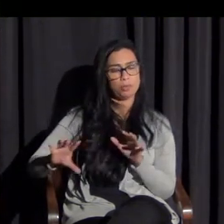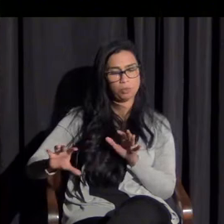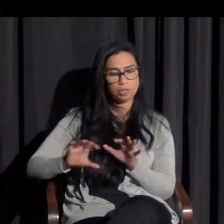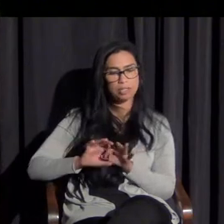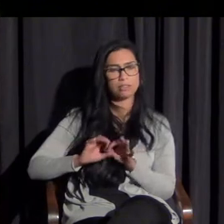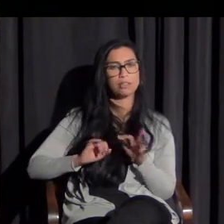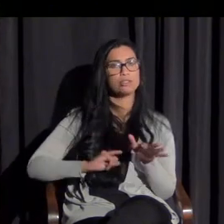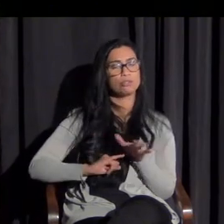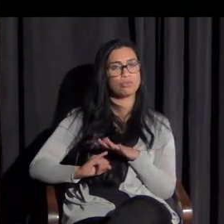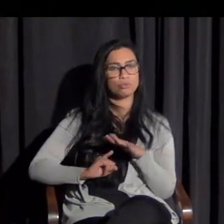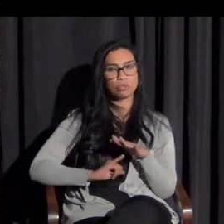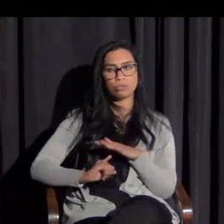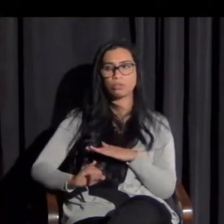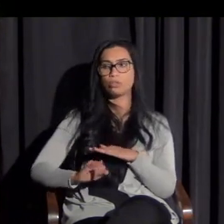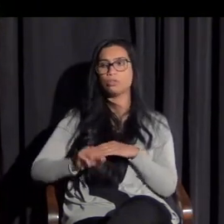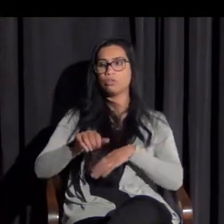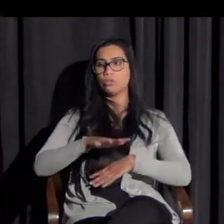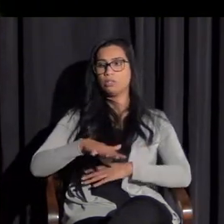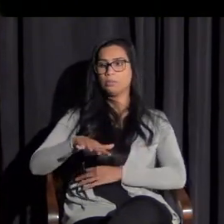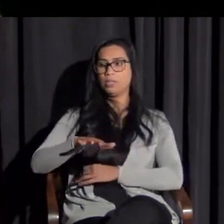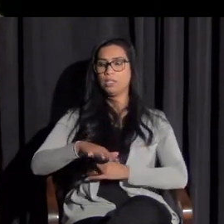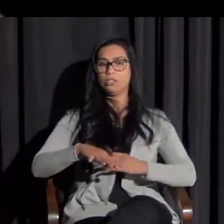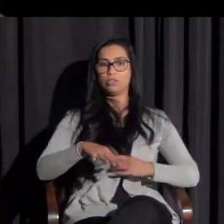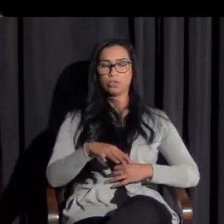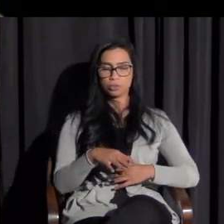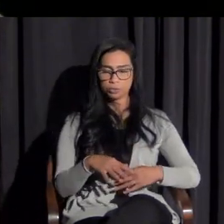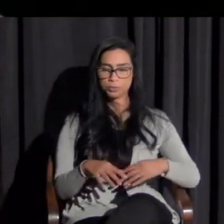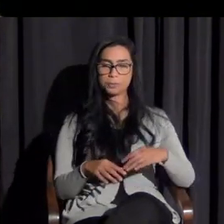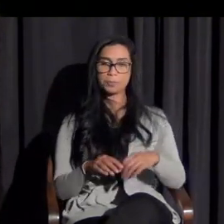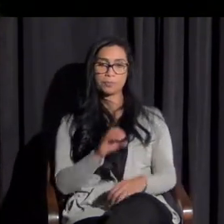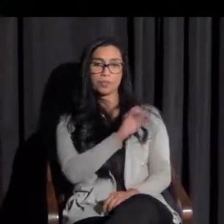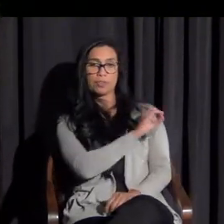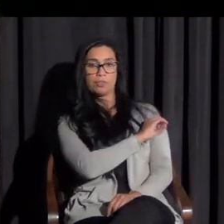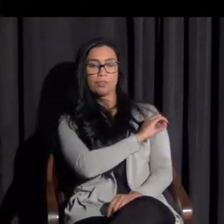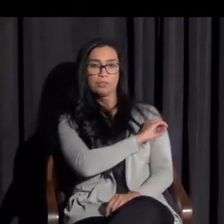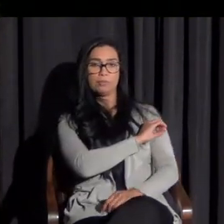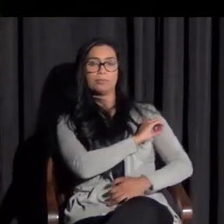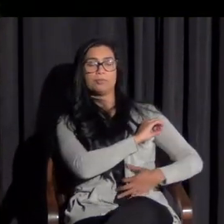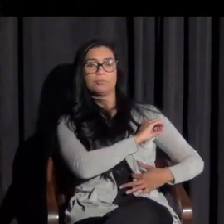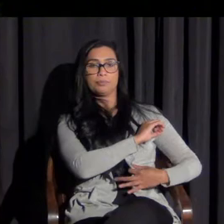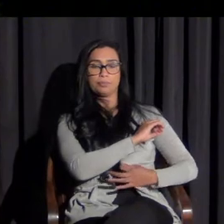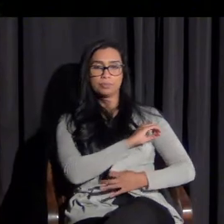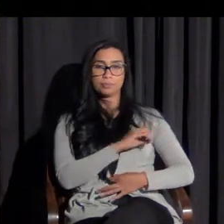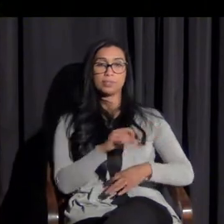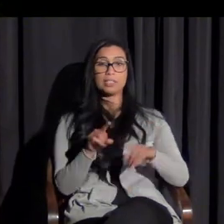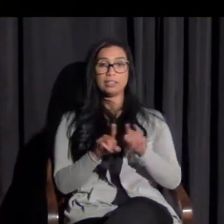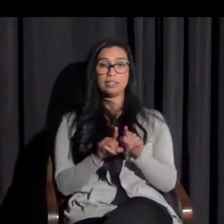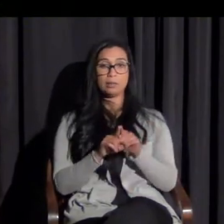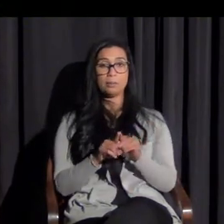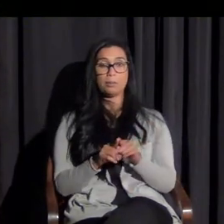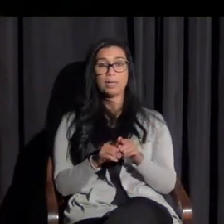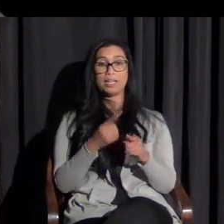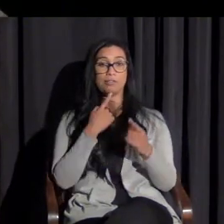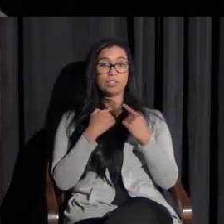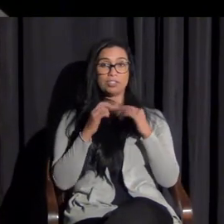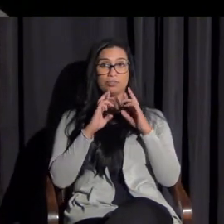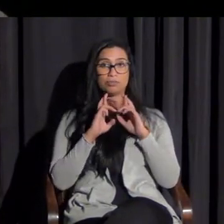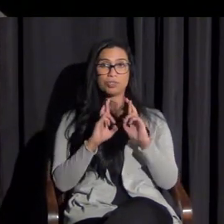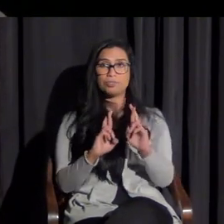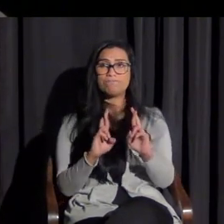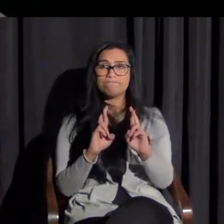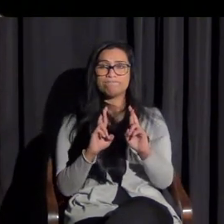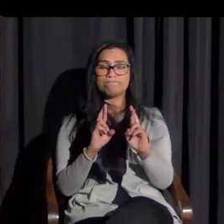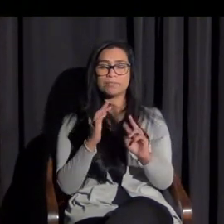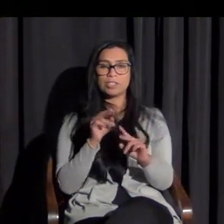às instituições, né, de educação infantil, dos anos iniciais do ensino fundamental, e as expectativas de futuro também com relação